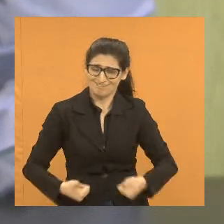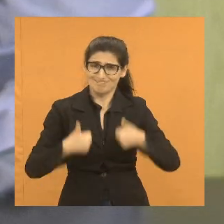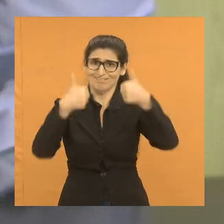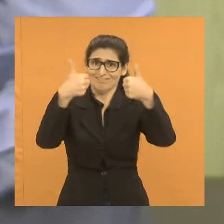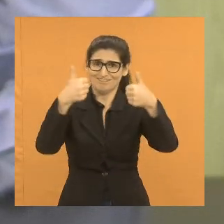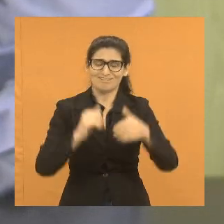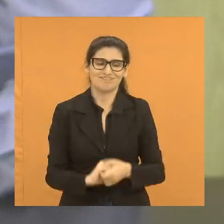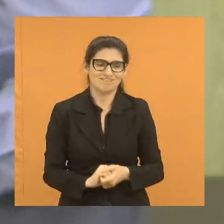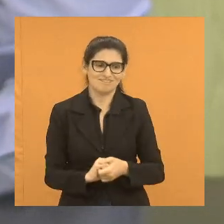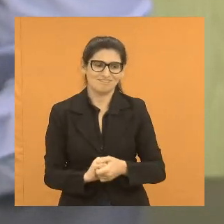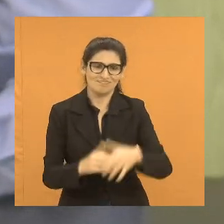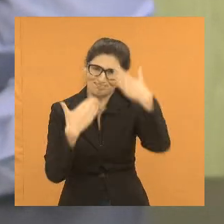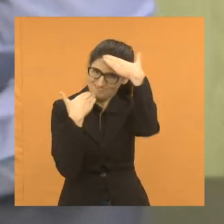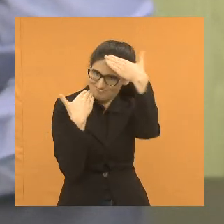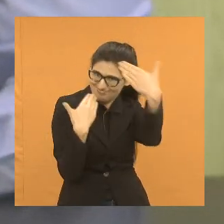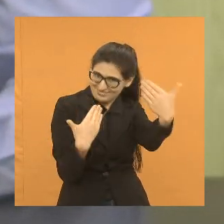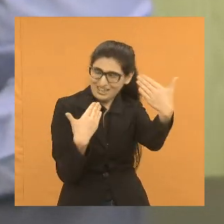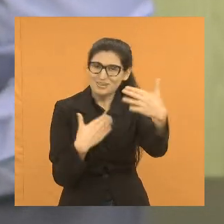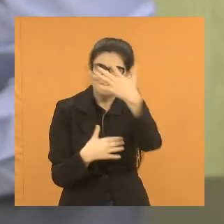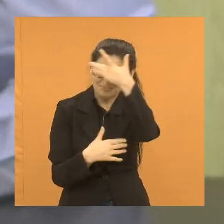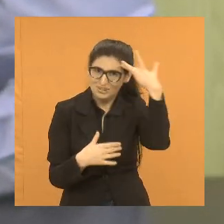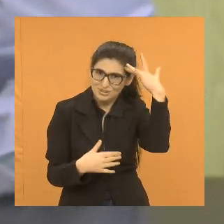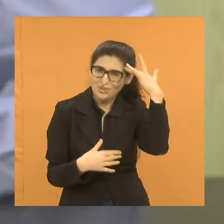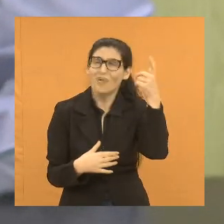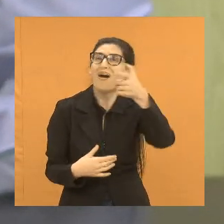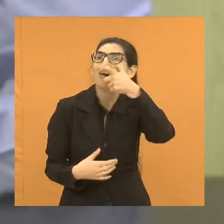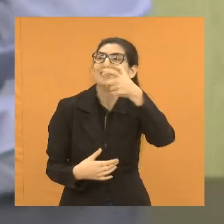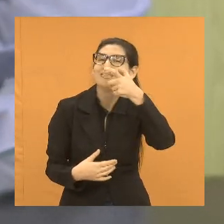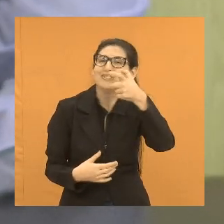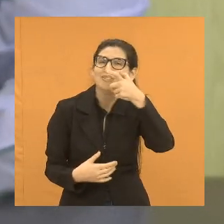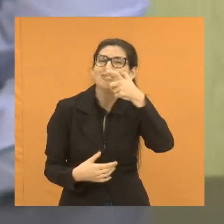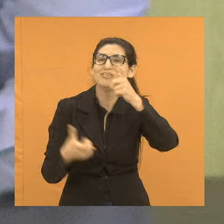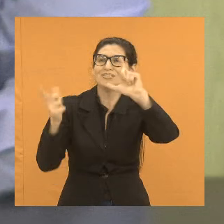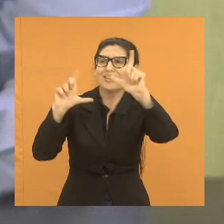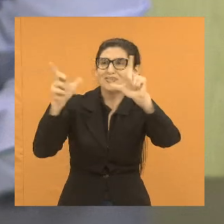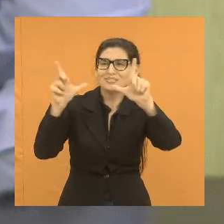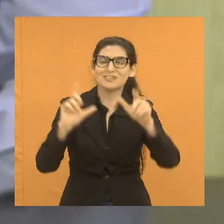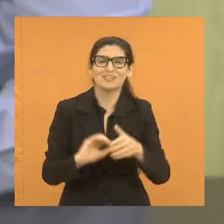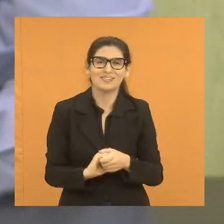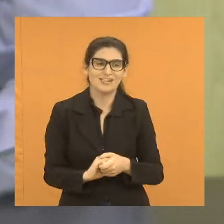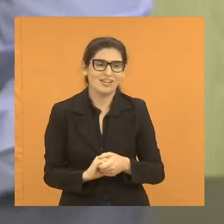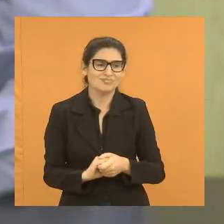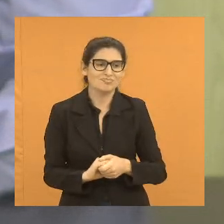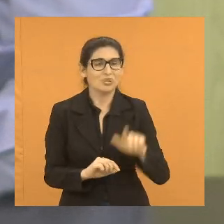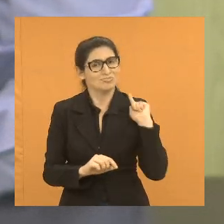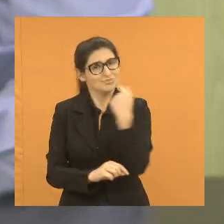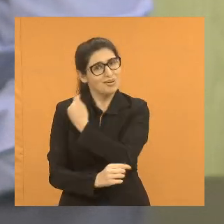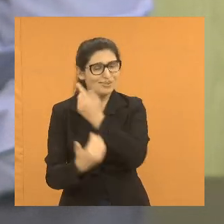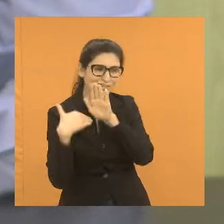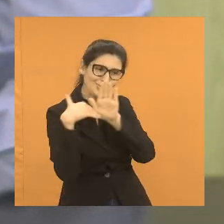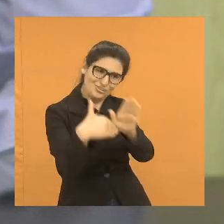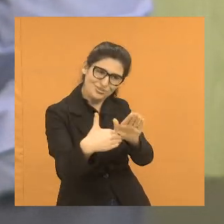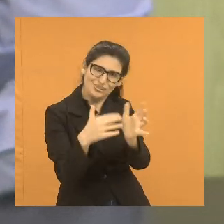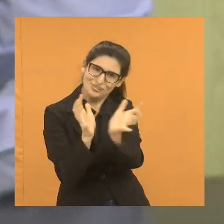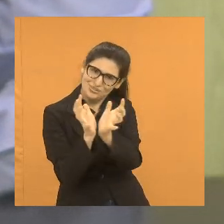nossa saudação aos ouvintes, aos telespectadores, e estamos à disposição, eu e